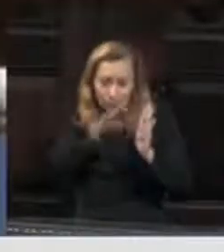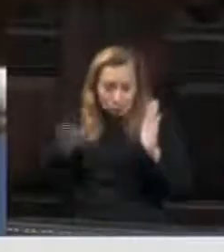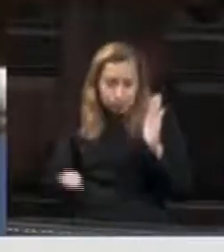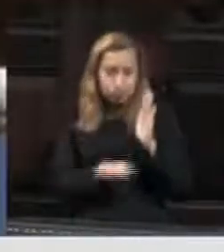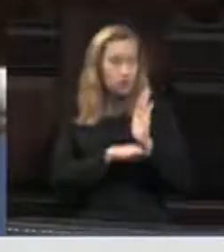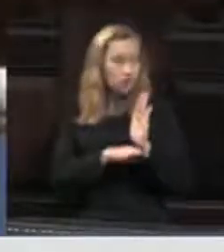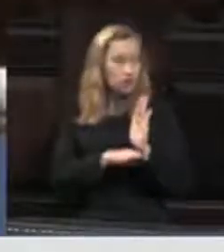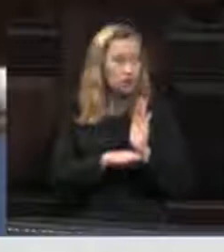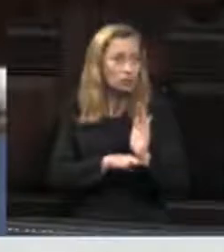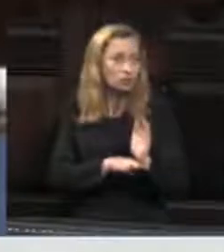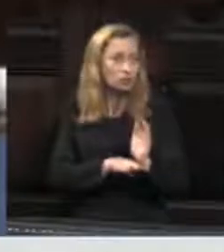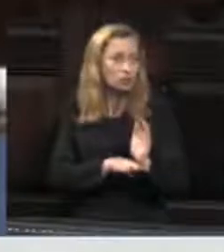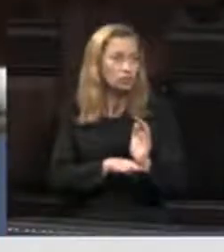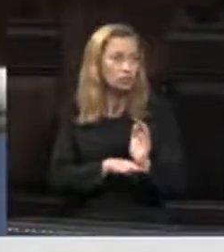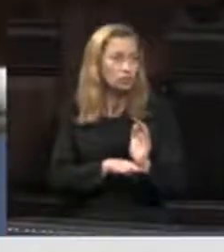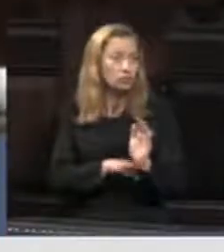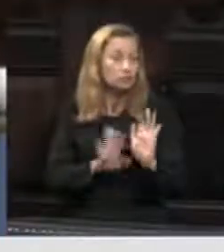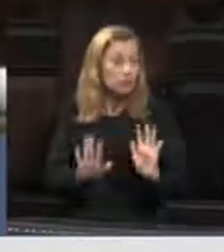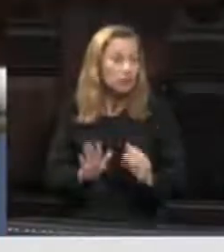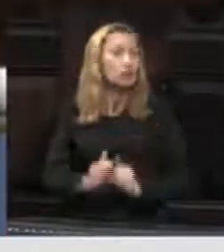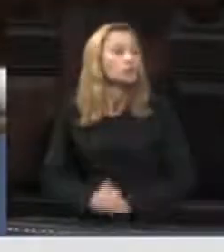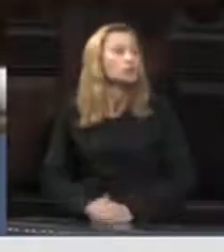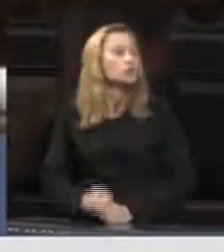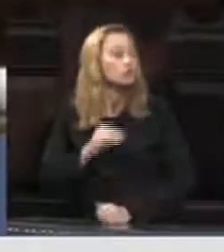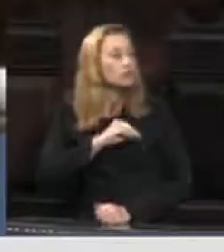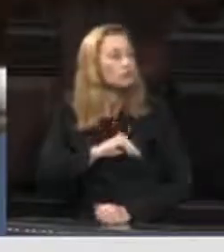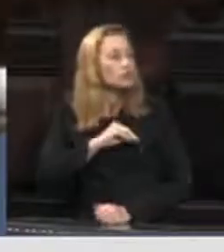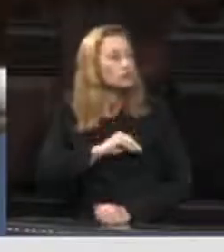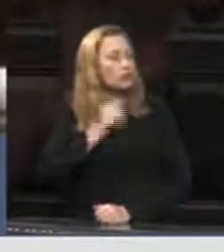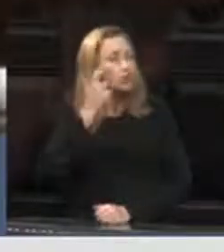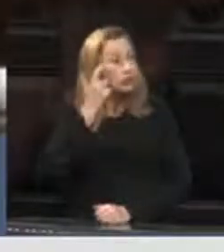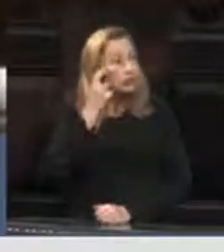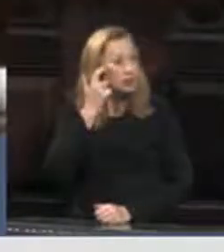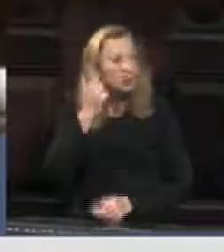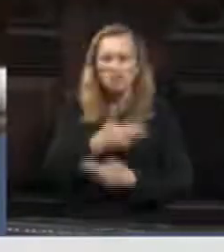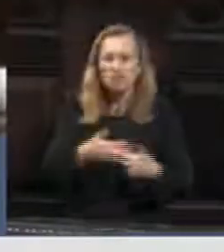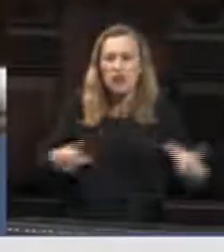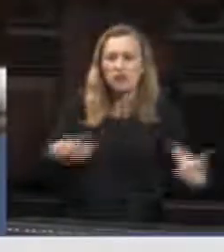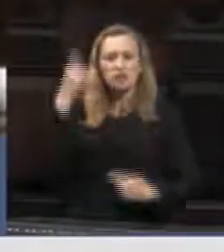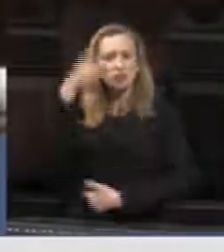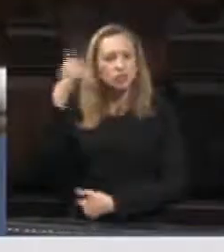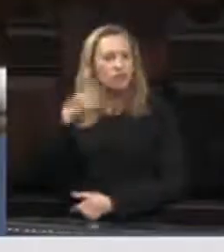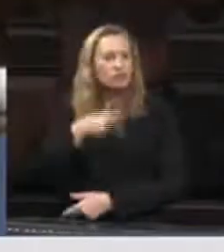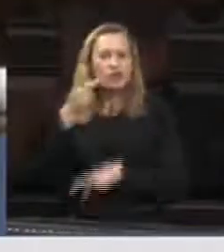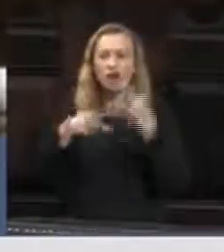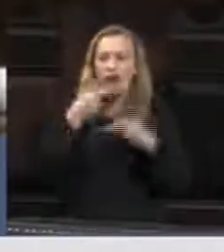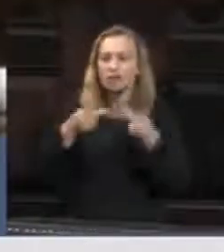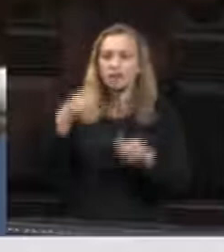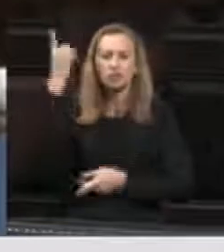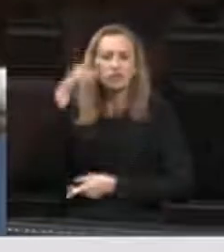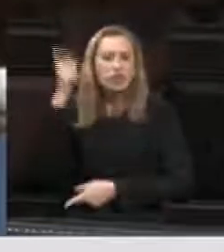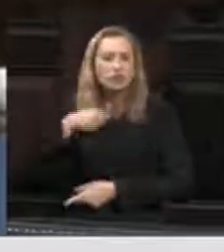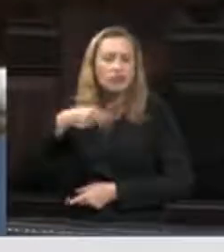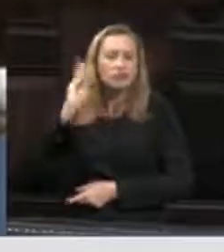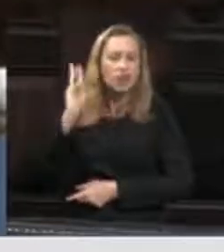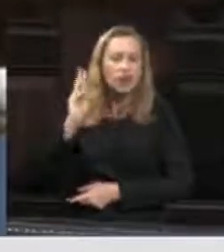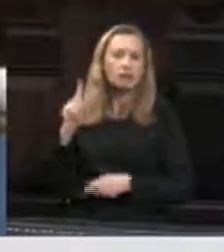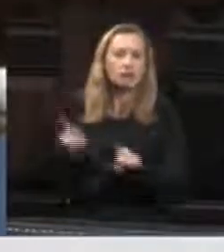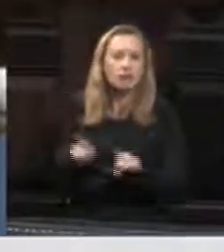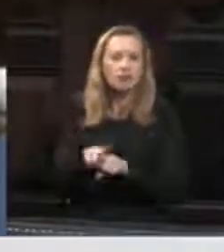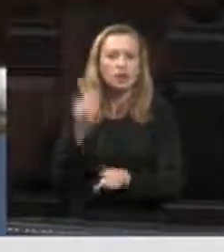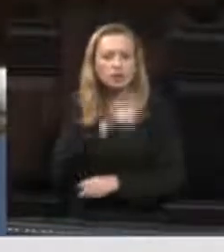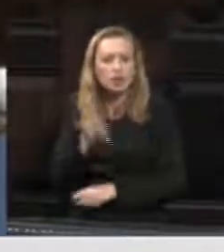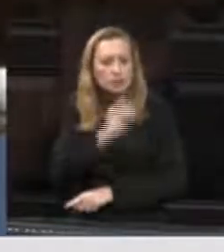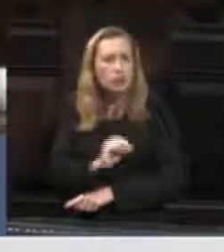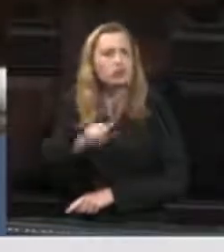ser mais realista do que o rei vários deputados falaram ouvir o deputado waldeck deputados paulo ouve o